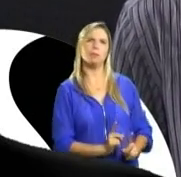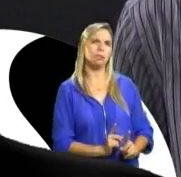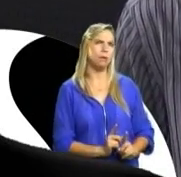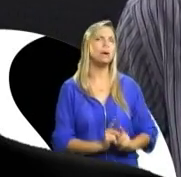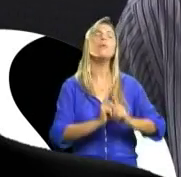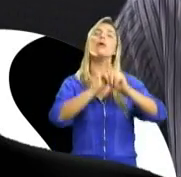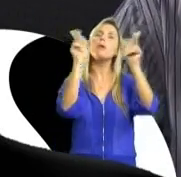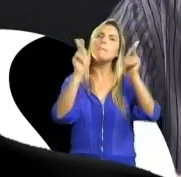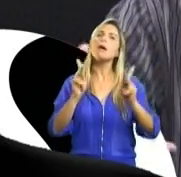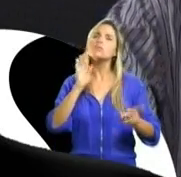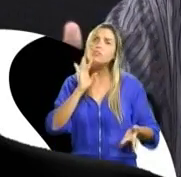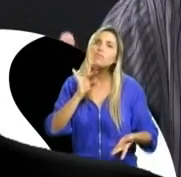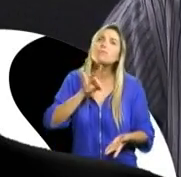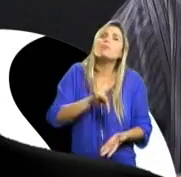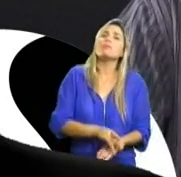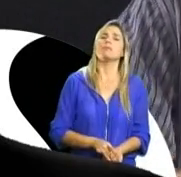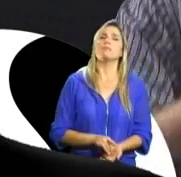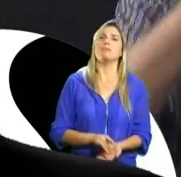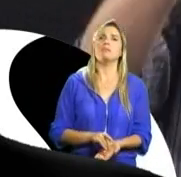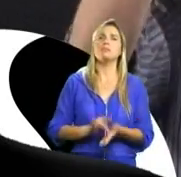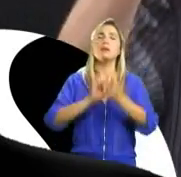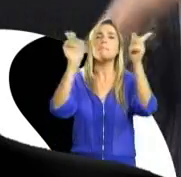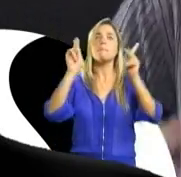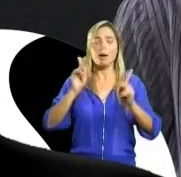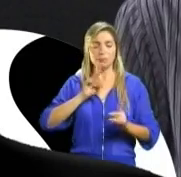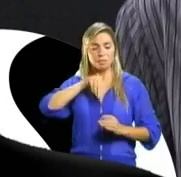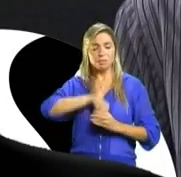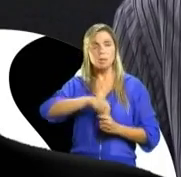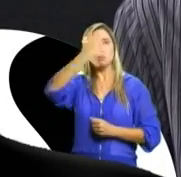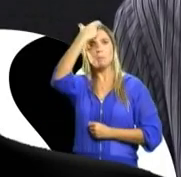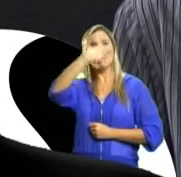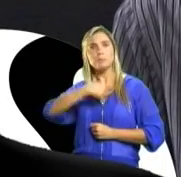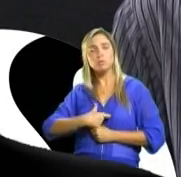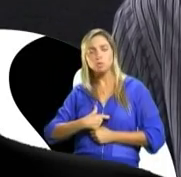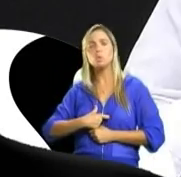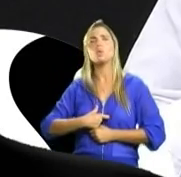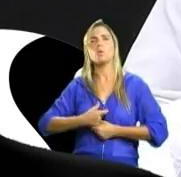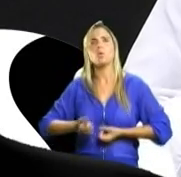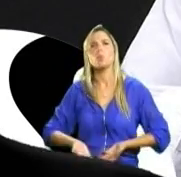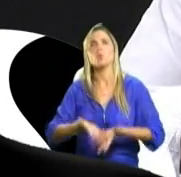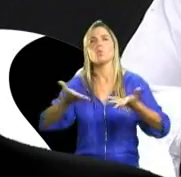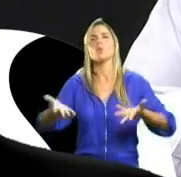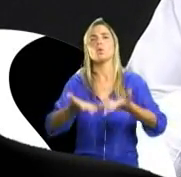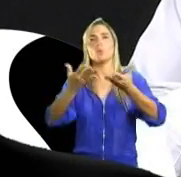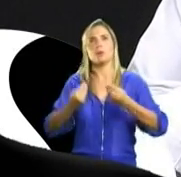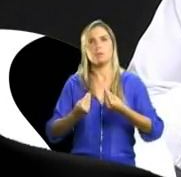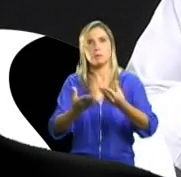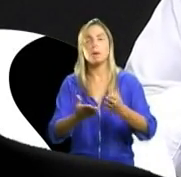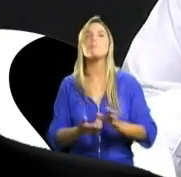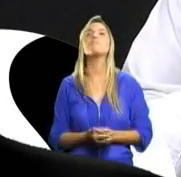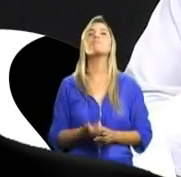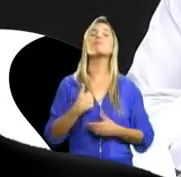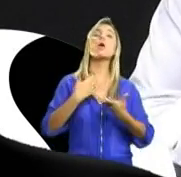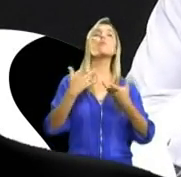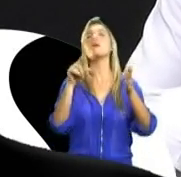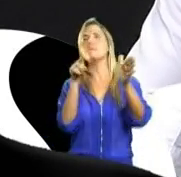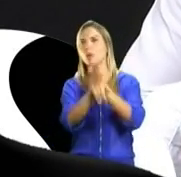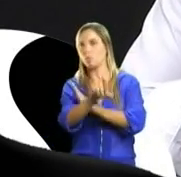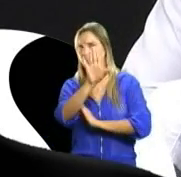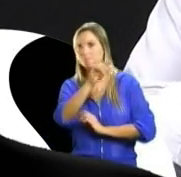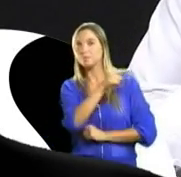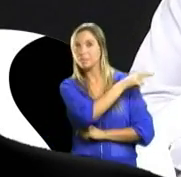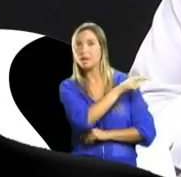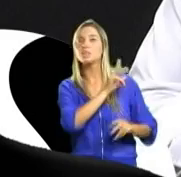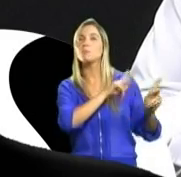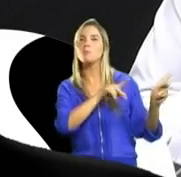muitos projetos, né? Algo que vem da micropolítica para a macropolítica realmente. Eu quero trazer aqui uma pequena provocação. Na fala do